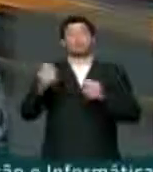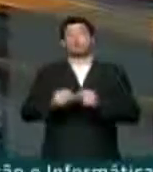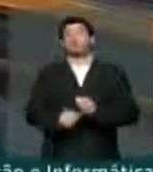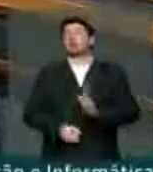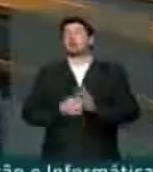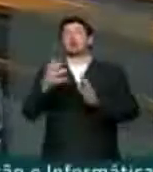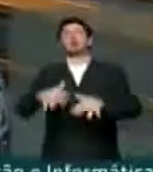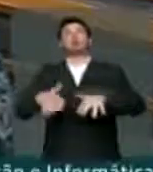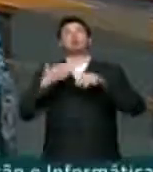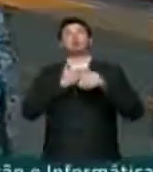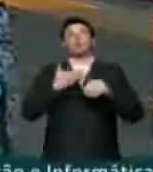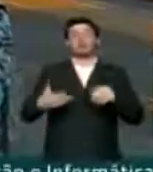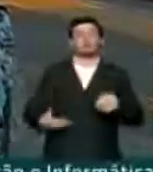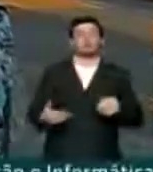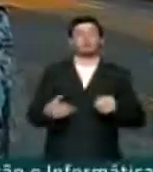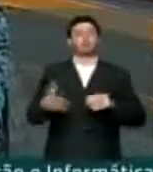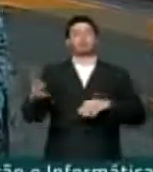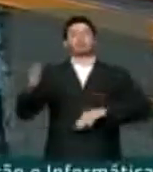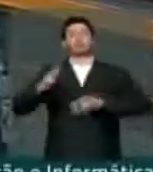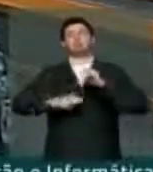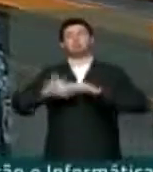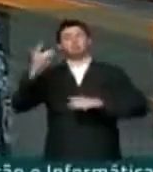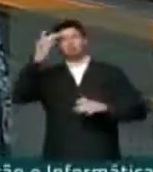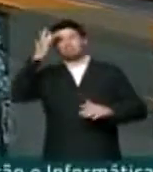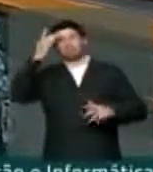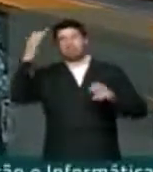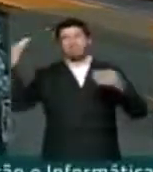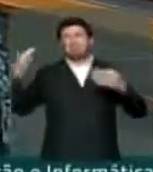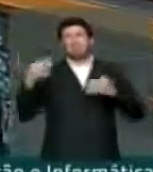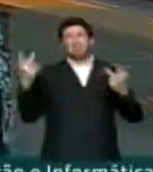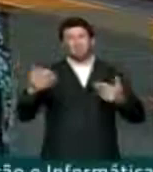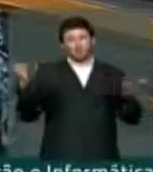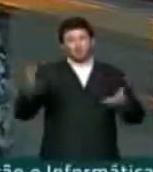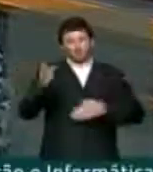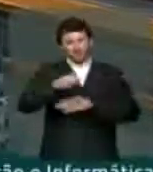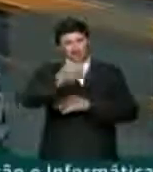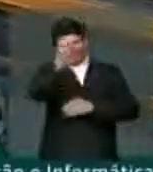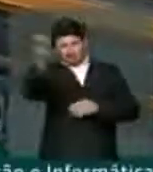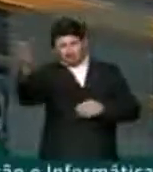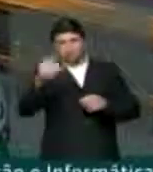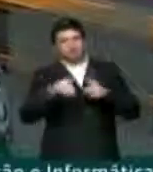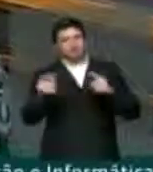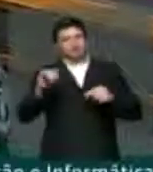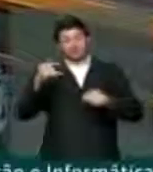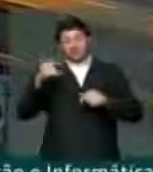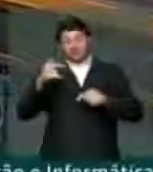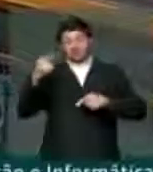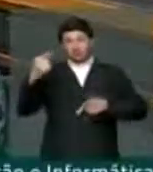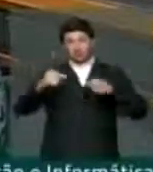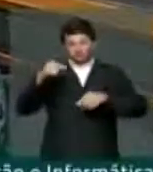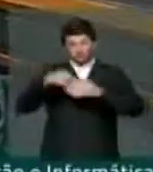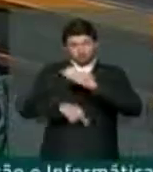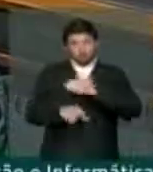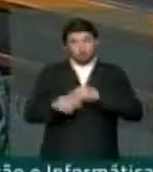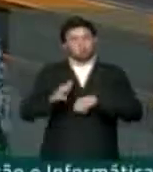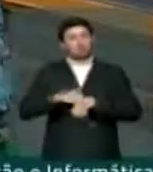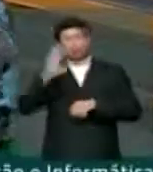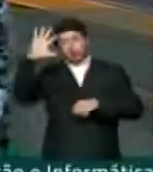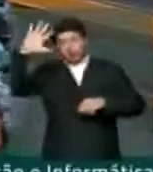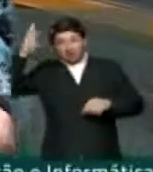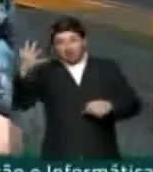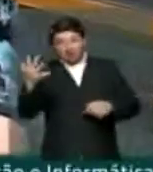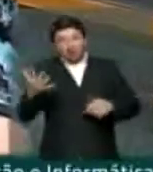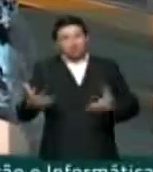audiências públicas, com brilhantes contribuições como a que tivemos hoje à tarde, mas se não tiver um desdobramento a isso que nós constatamos